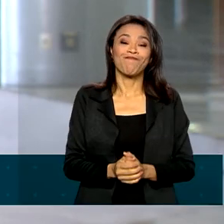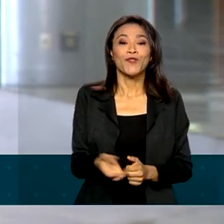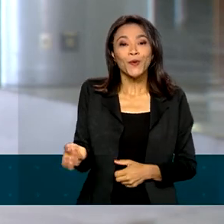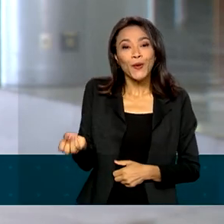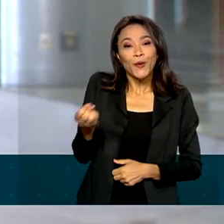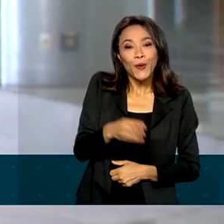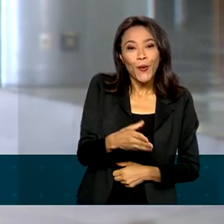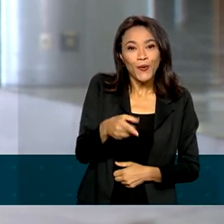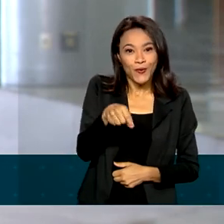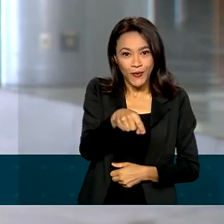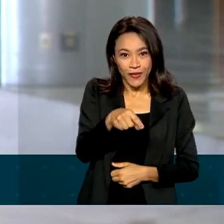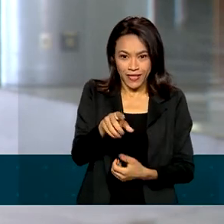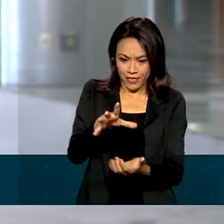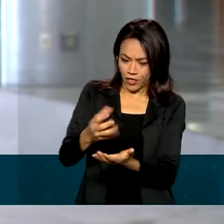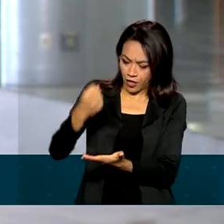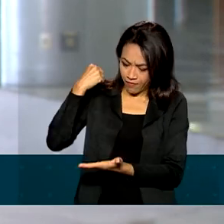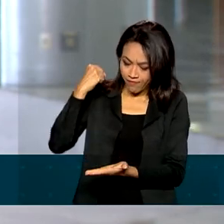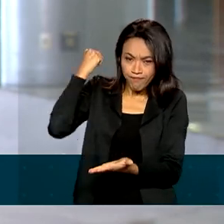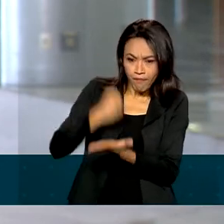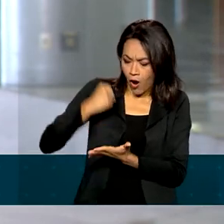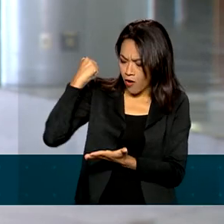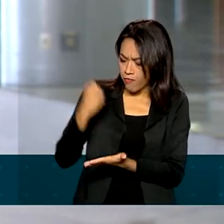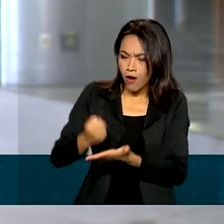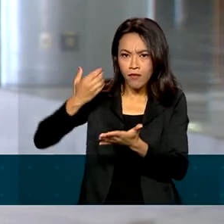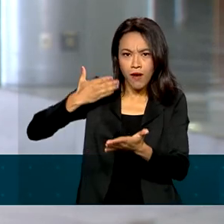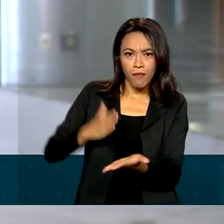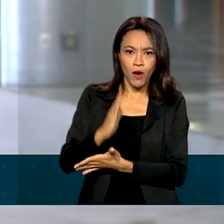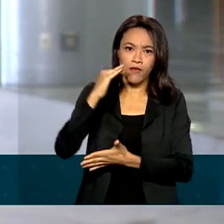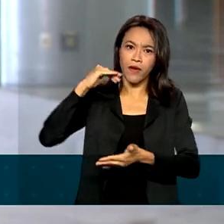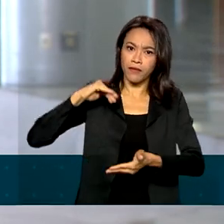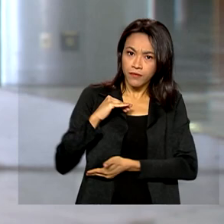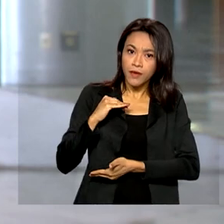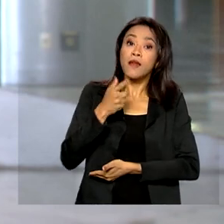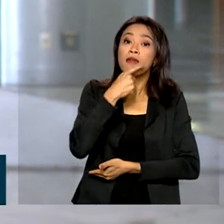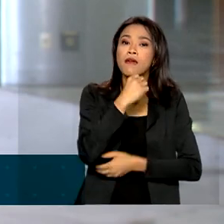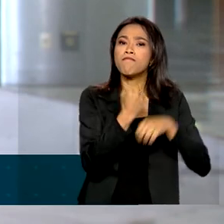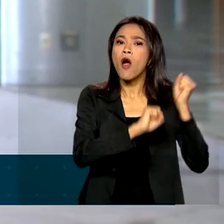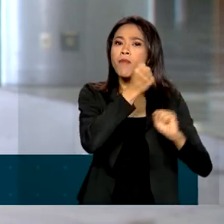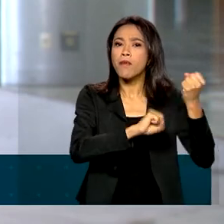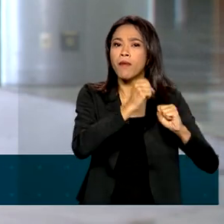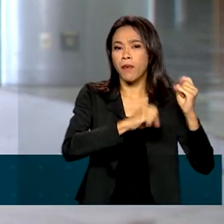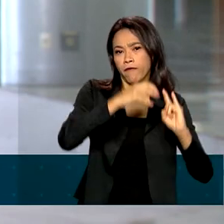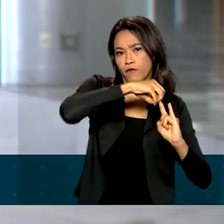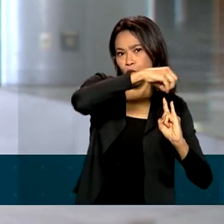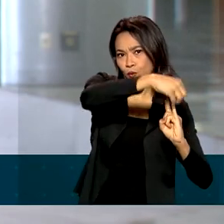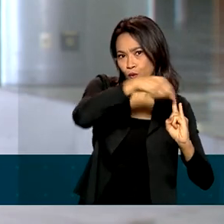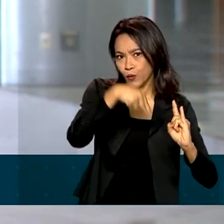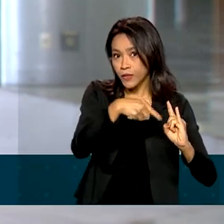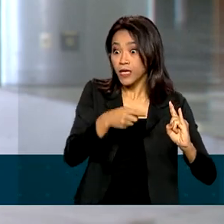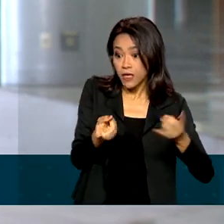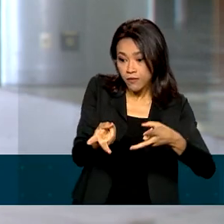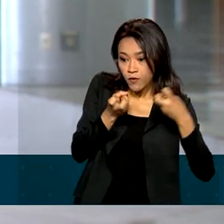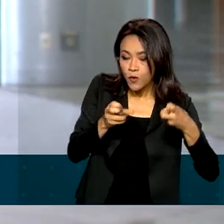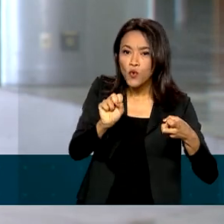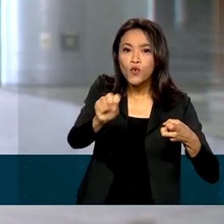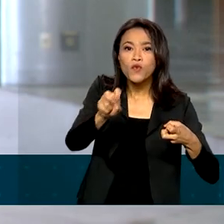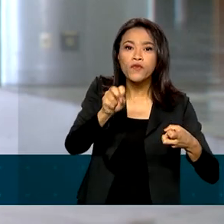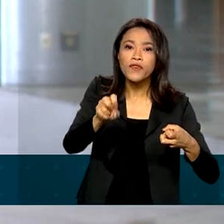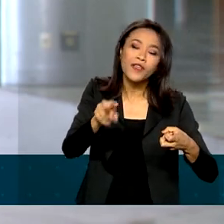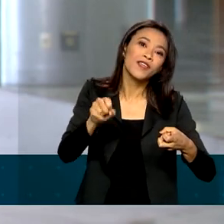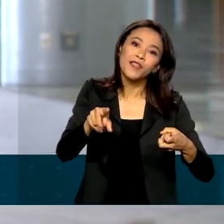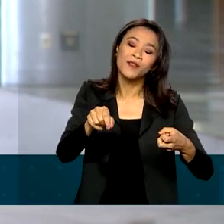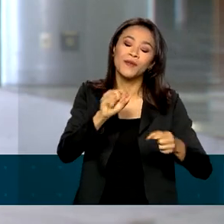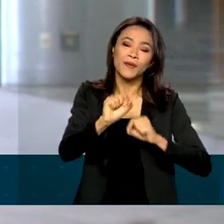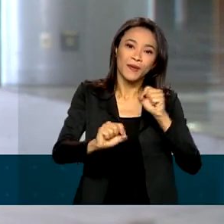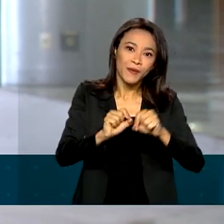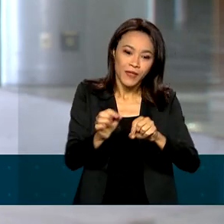produto registrado ele é fabricado pela Fiocruz e detecta o vírus da varíola dos Macacos Inclusive a Cepa conhecida